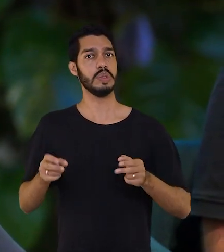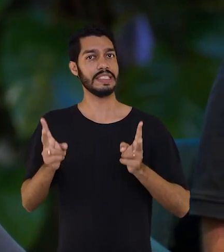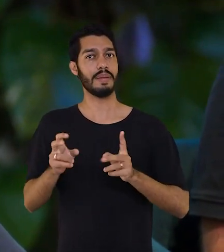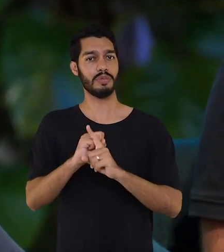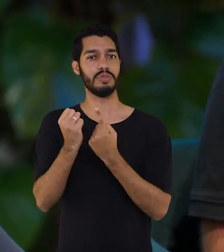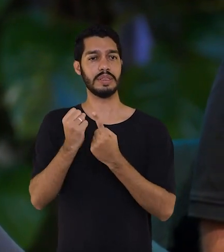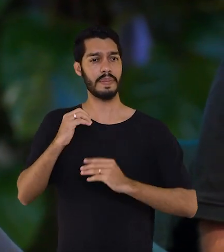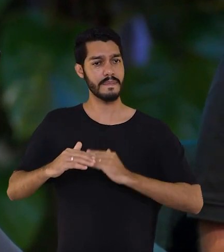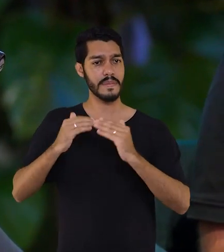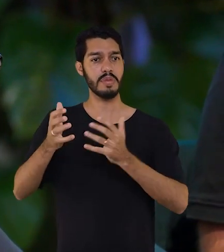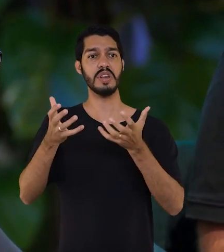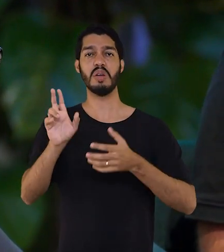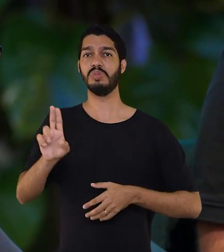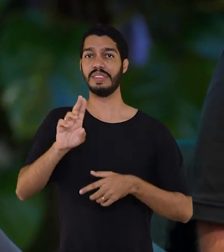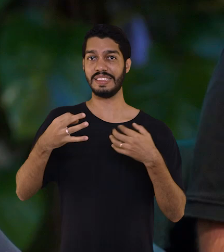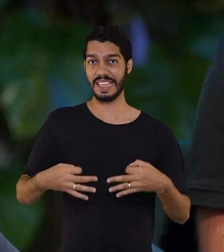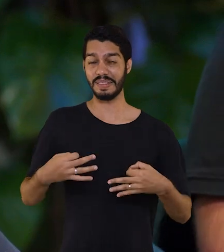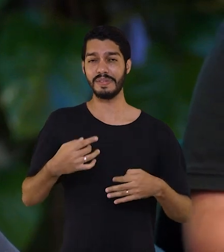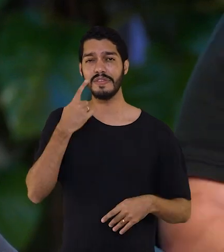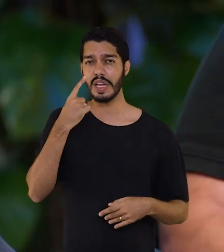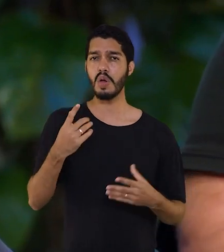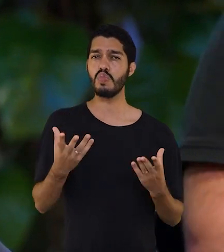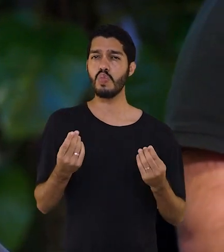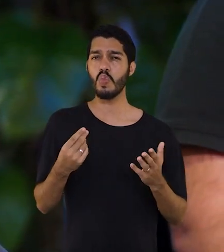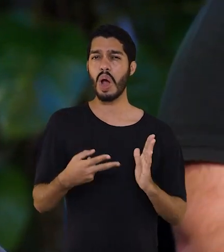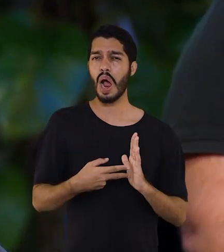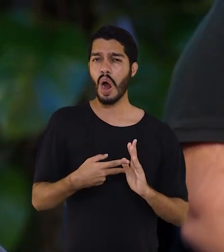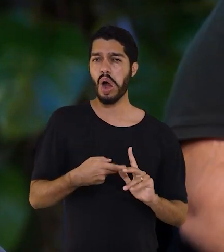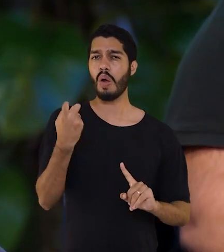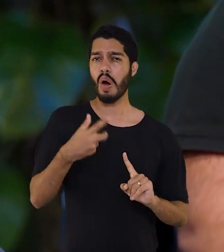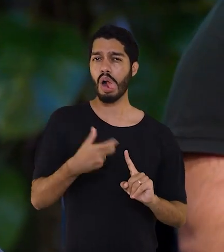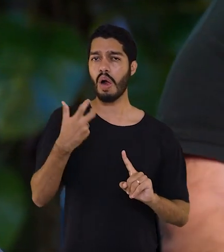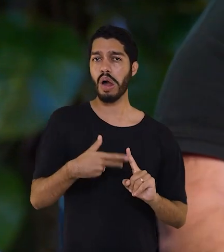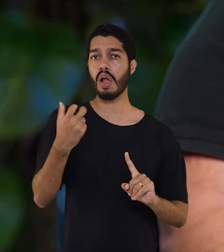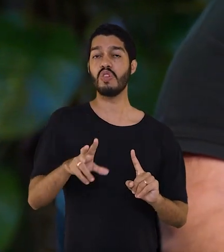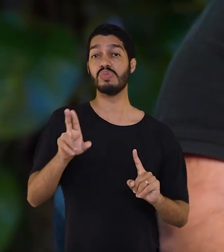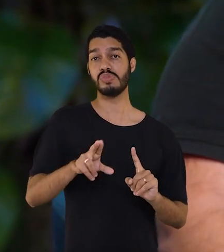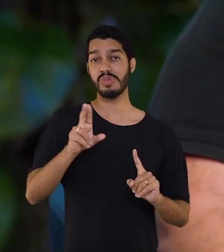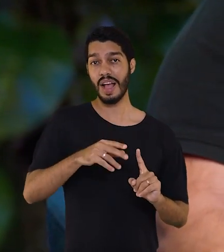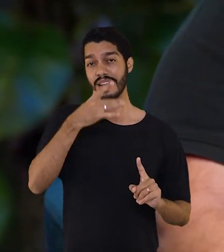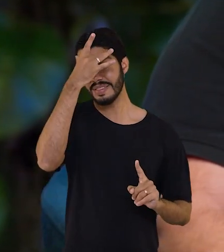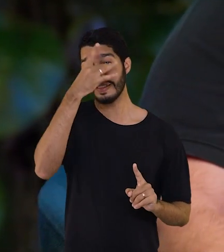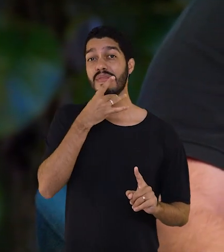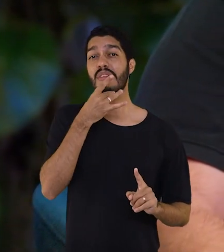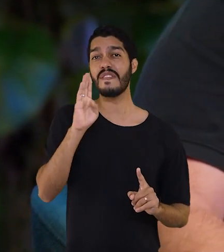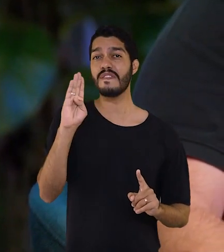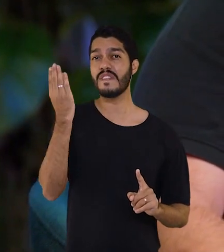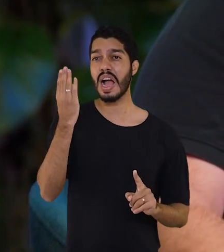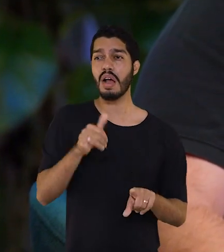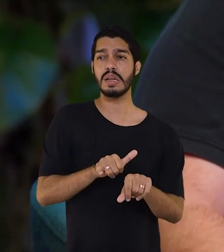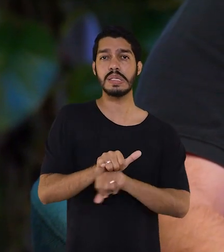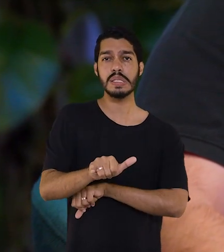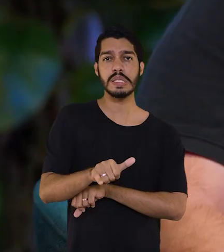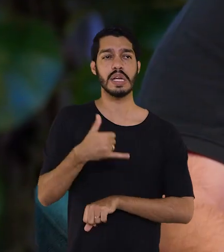cunho social enorme para usar da forma certa. Né? Vocês devem ver por aí quantos golpes existem com o uso de IA, criação de